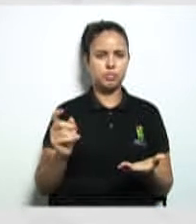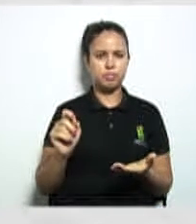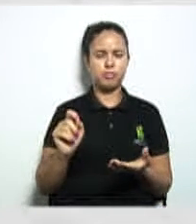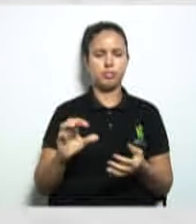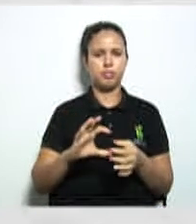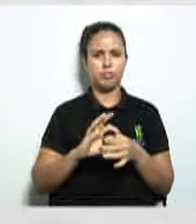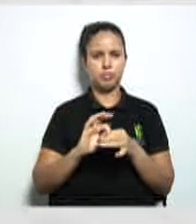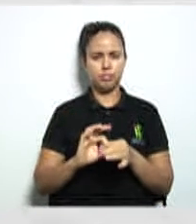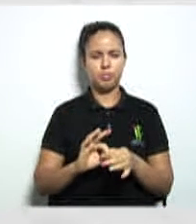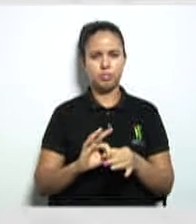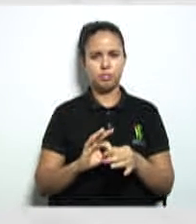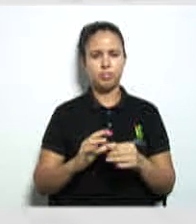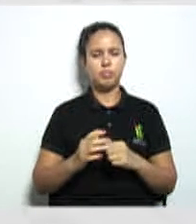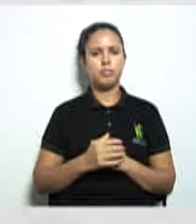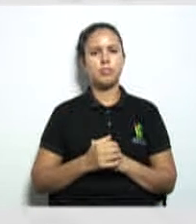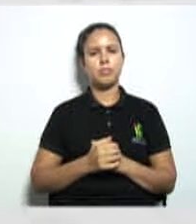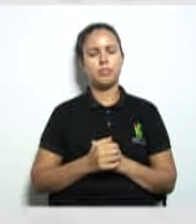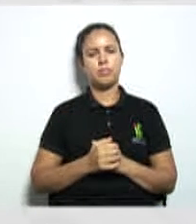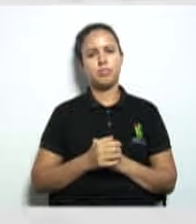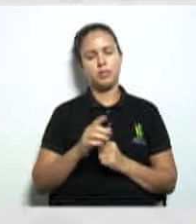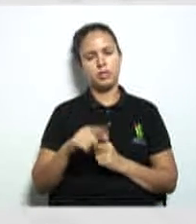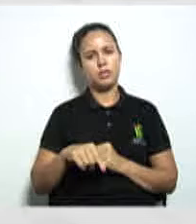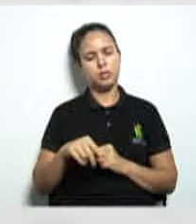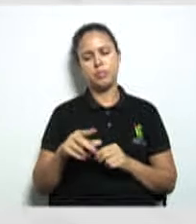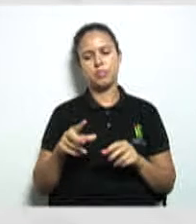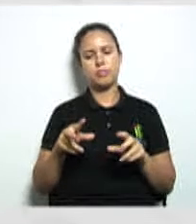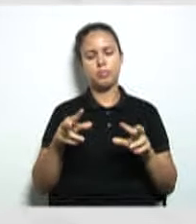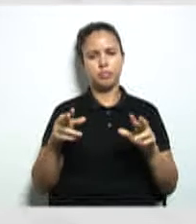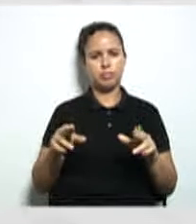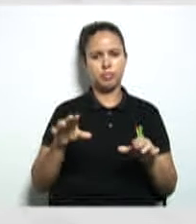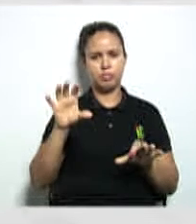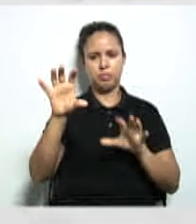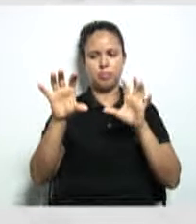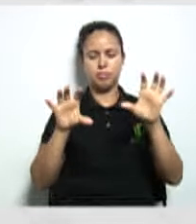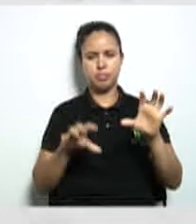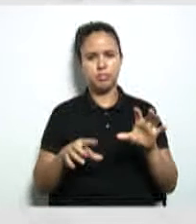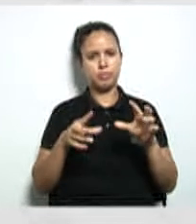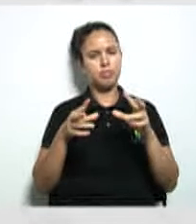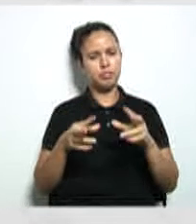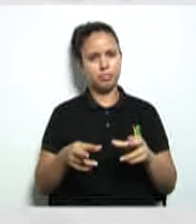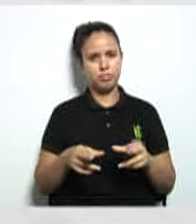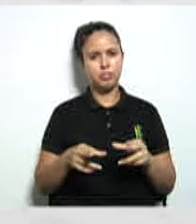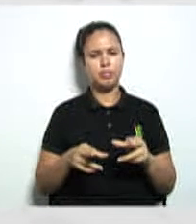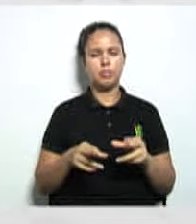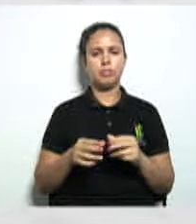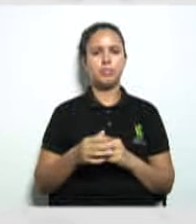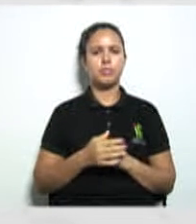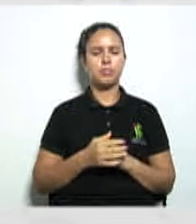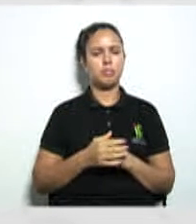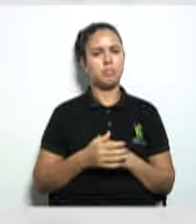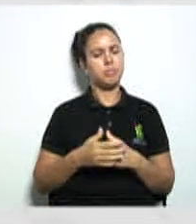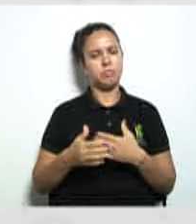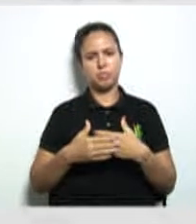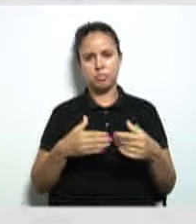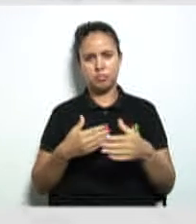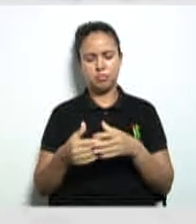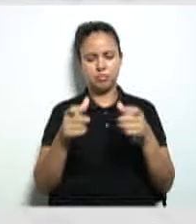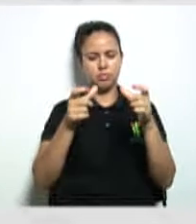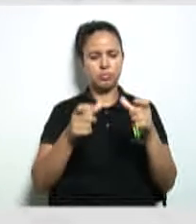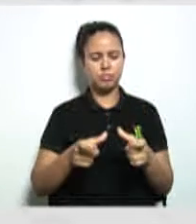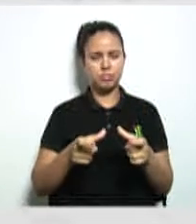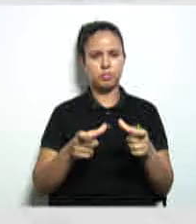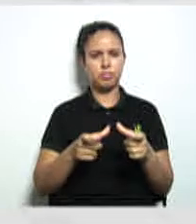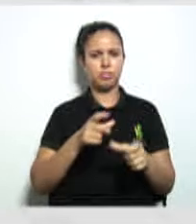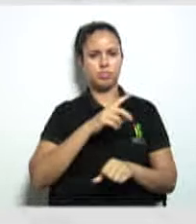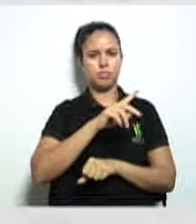Cooperativas do mesmo ramo, certo? Seja com relação regional, nacional